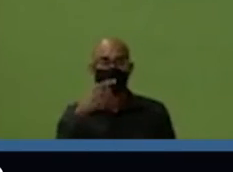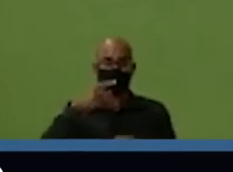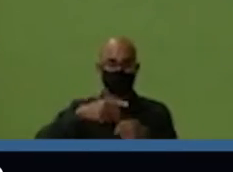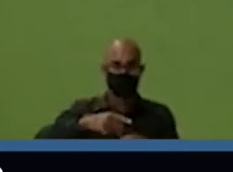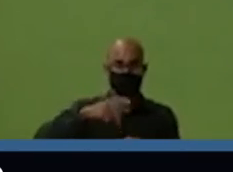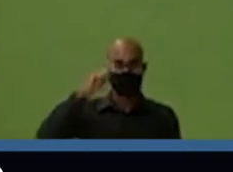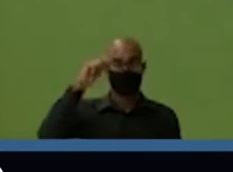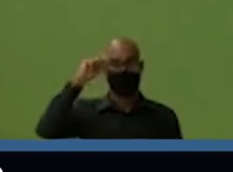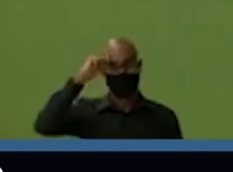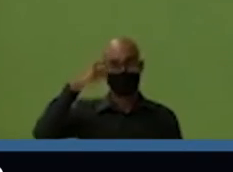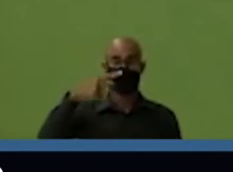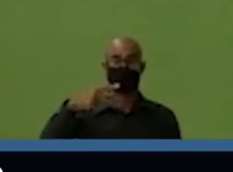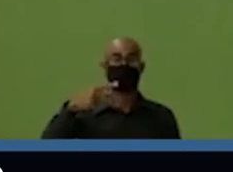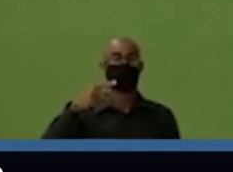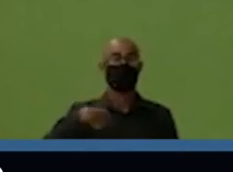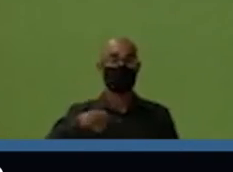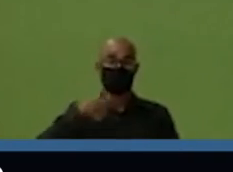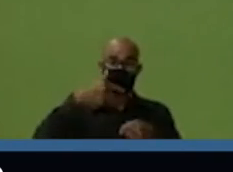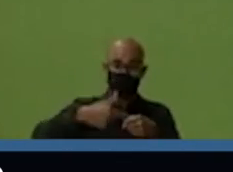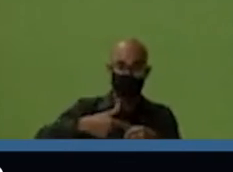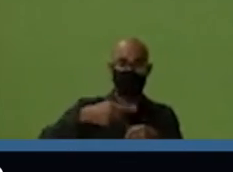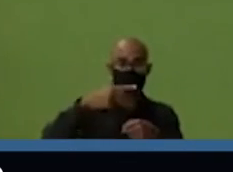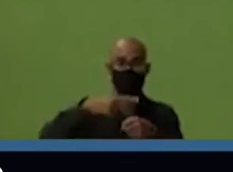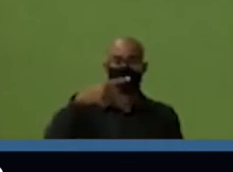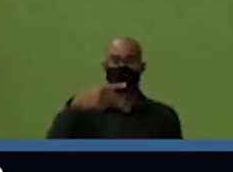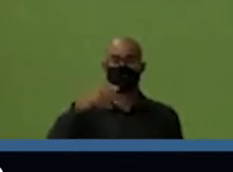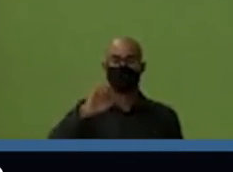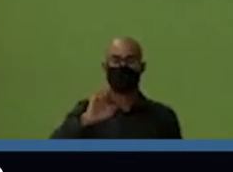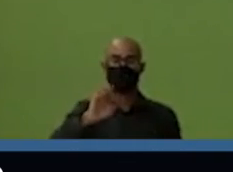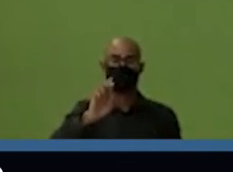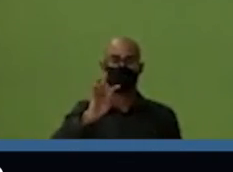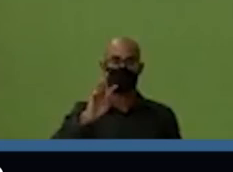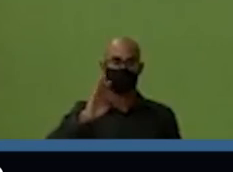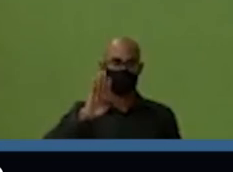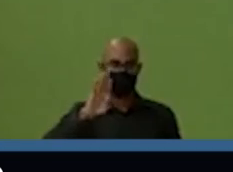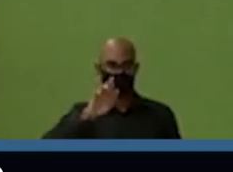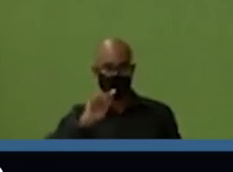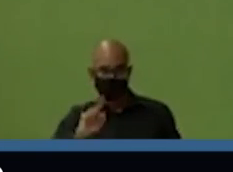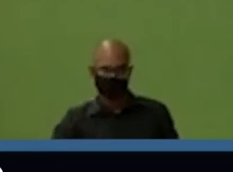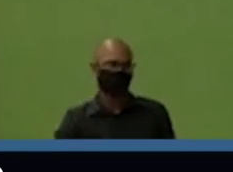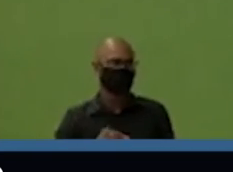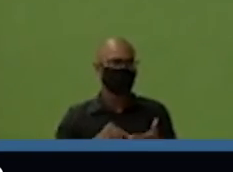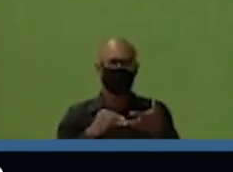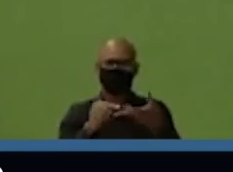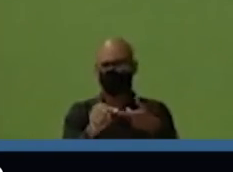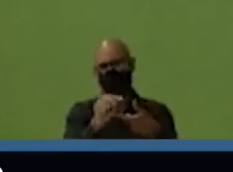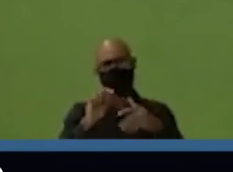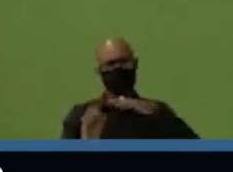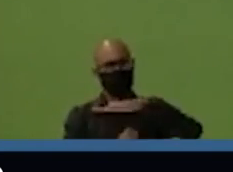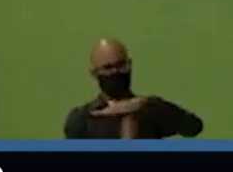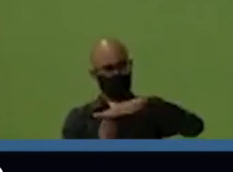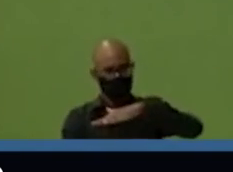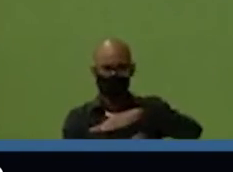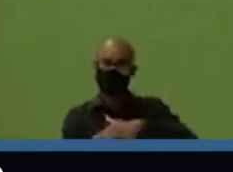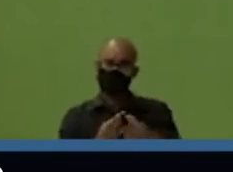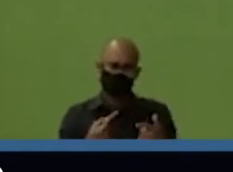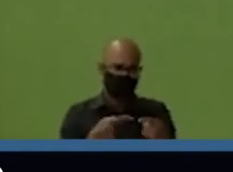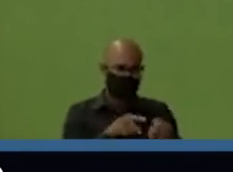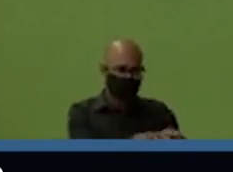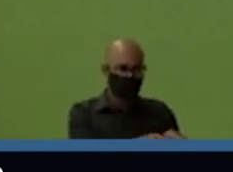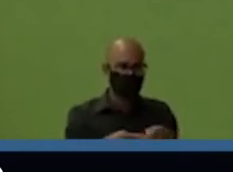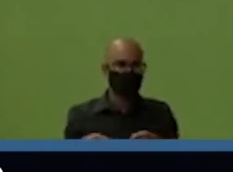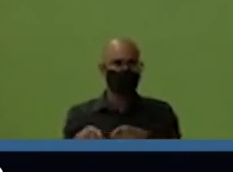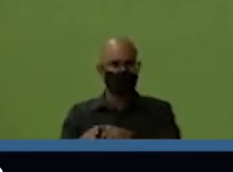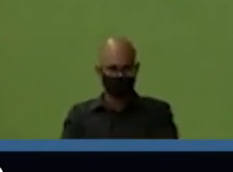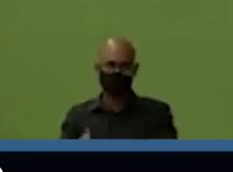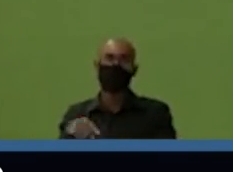a Vale do Rio Doce, Raizen, enfim, várias empresas, e a gente vai